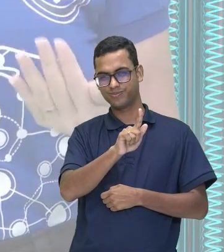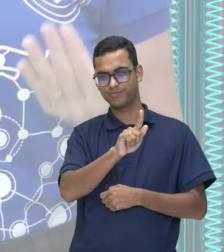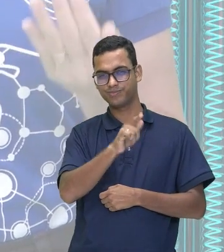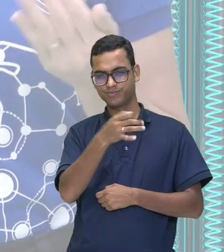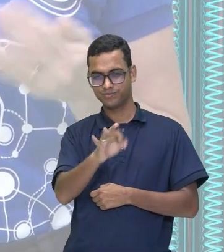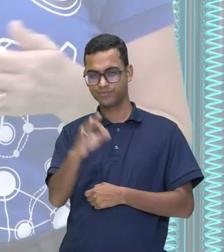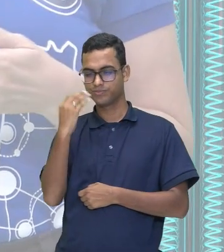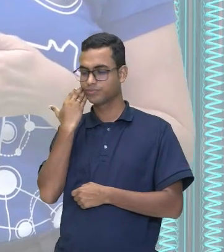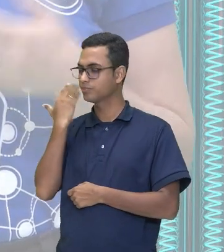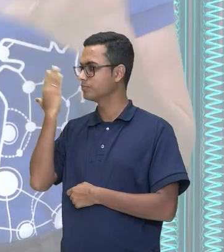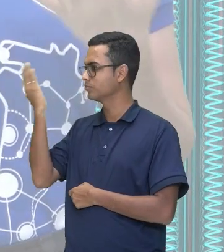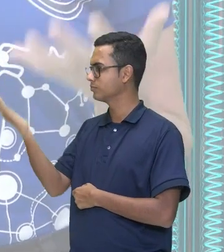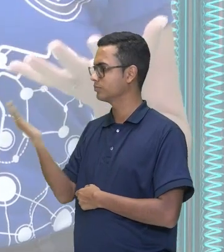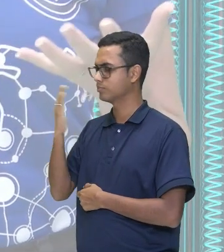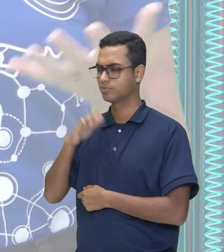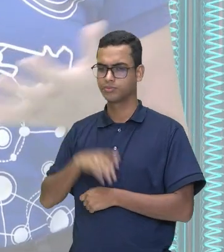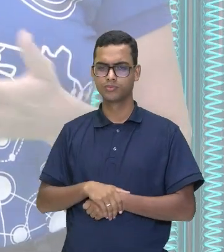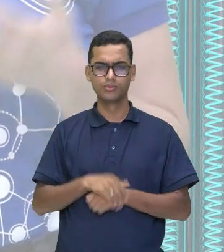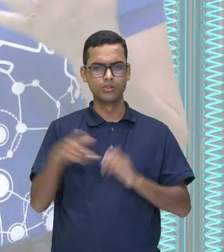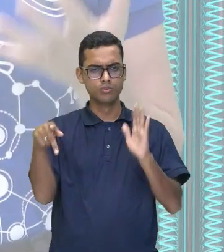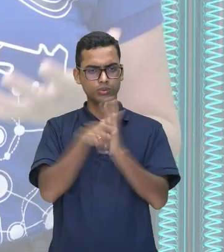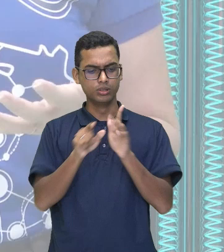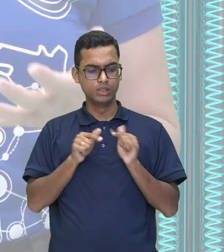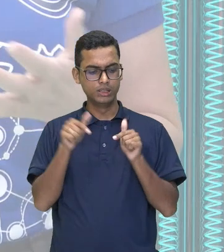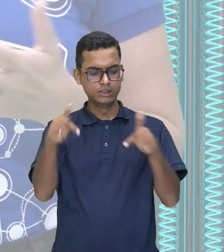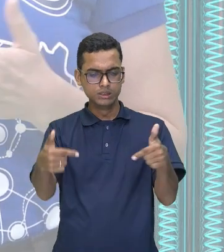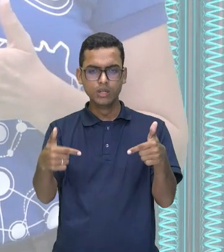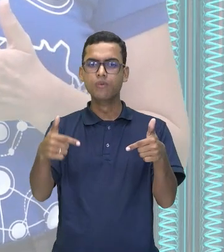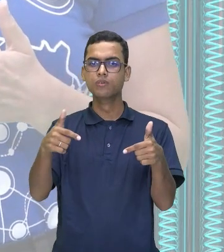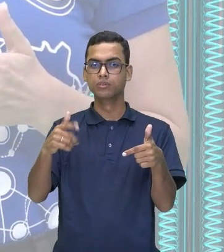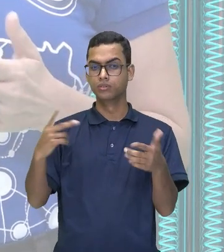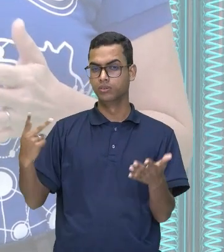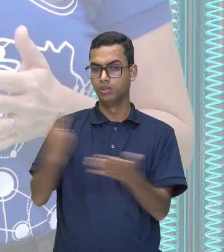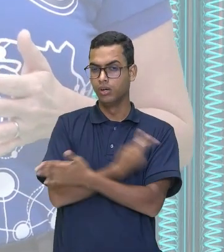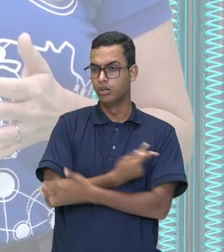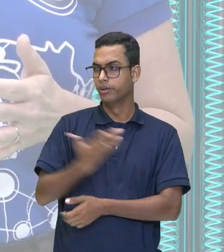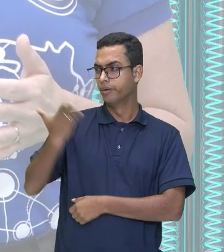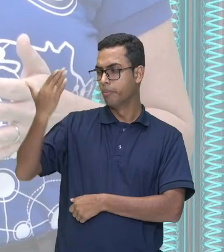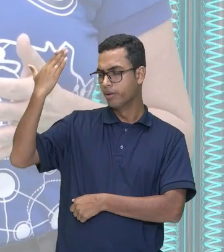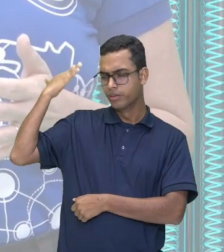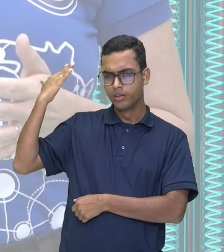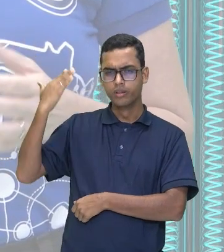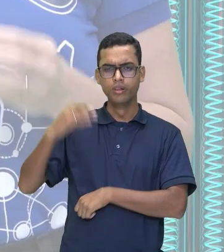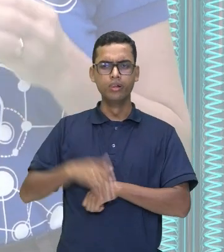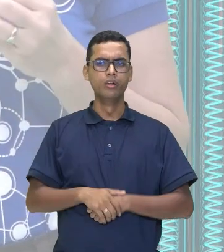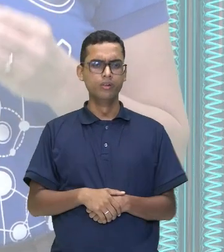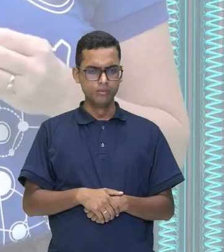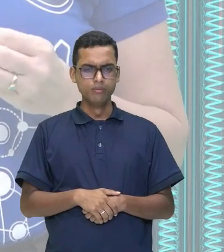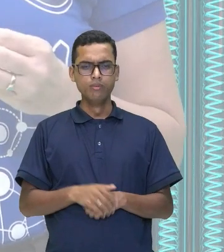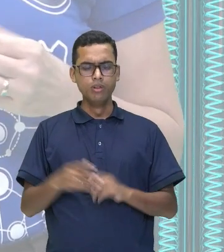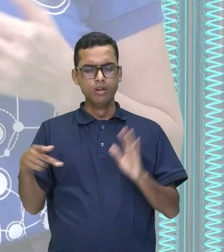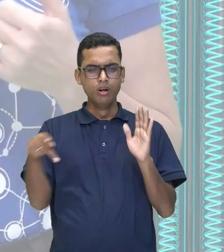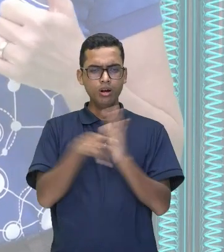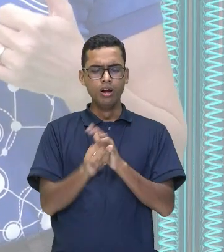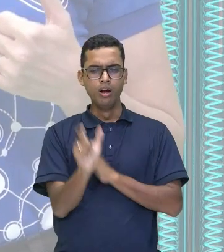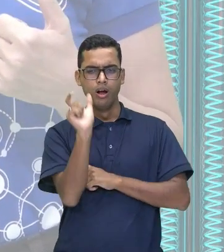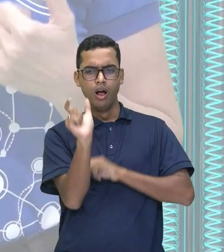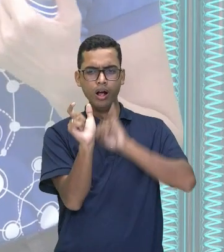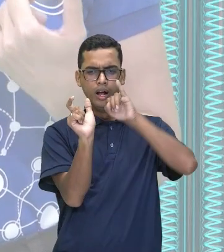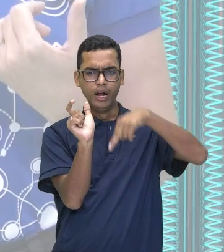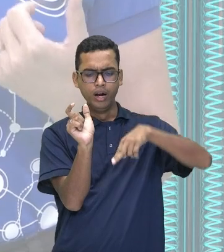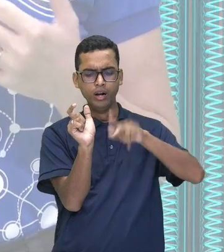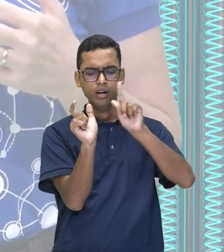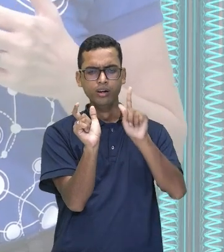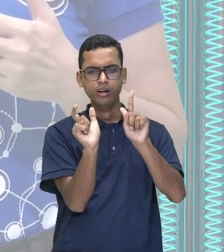Working, having, speaking, running, tá? Então, o ing, para eles, é o